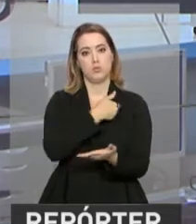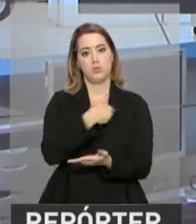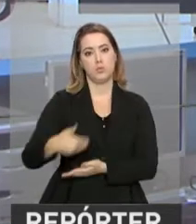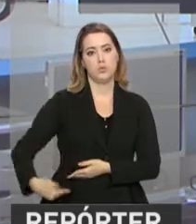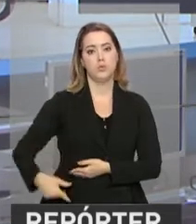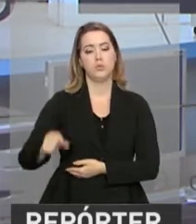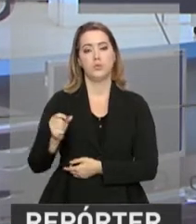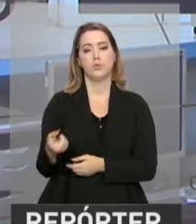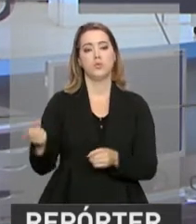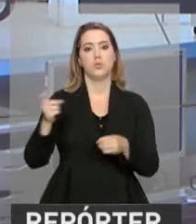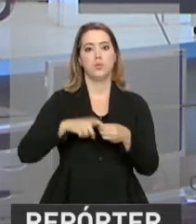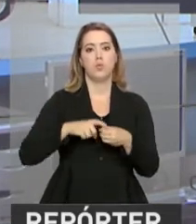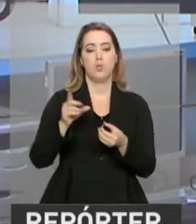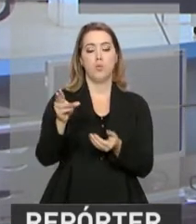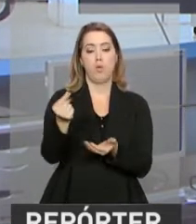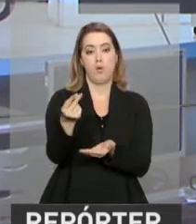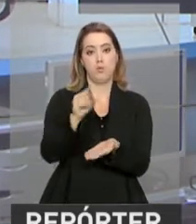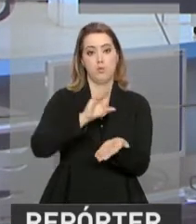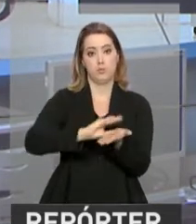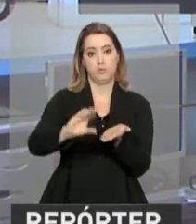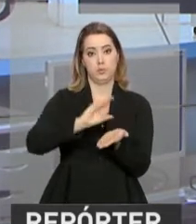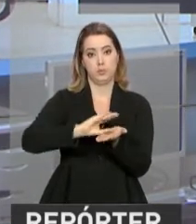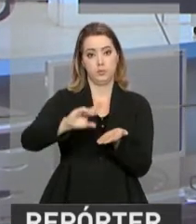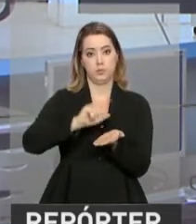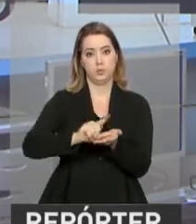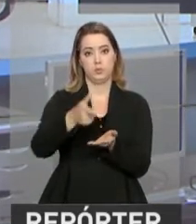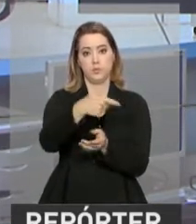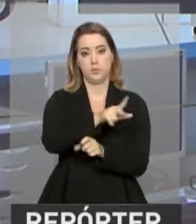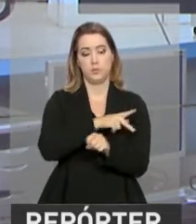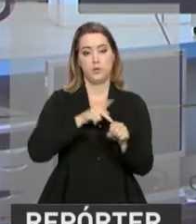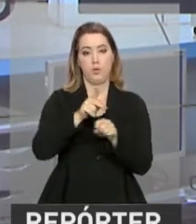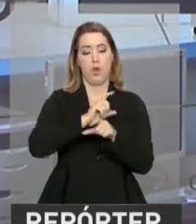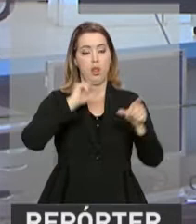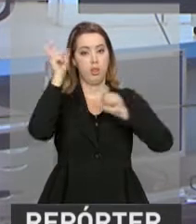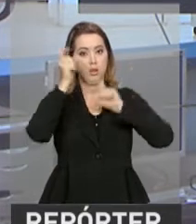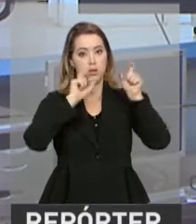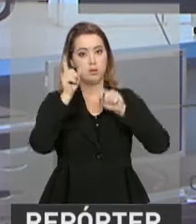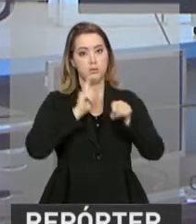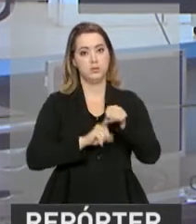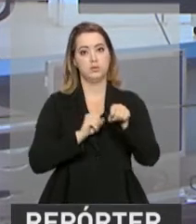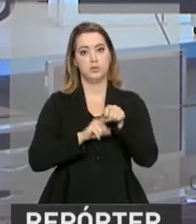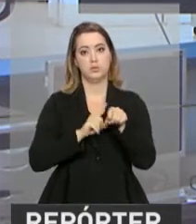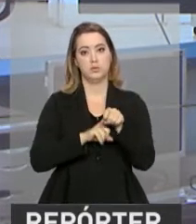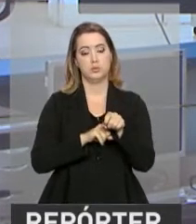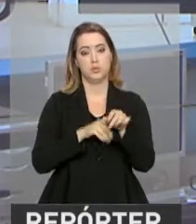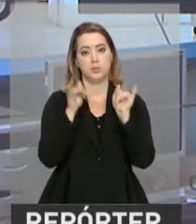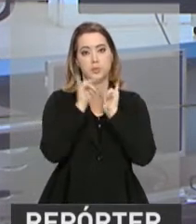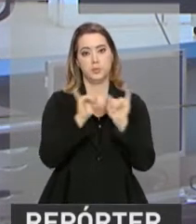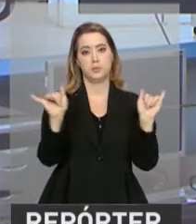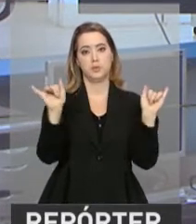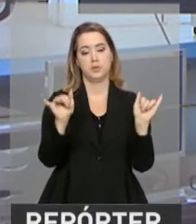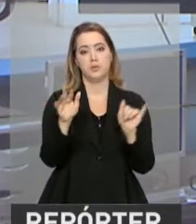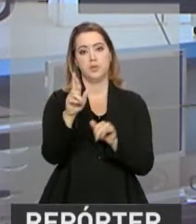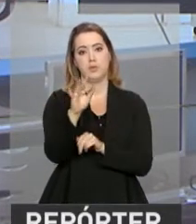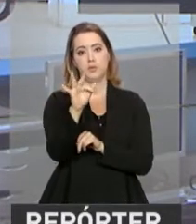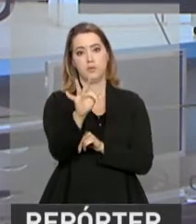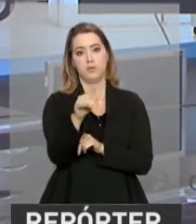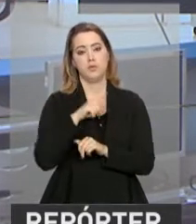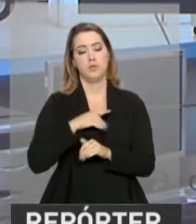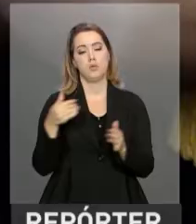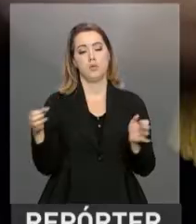repatriação de recursos de brasileiros no exterior e atenção o prazo para ficar em dia com a receita federal mina nesta